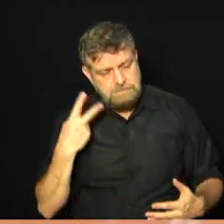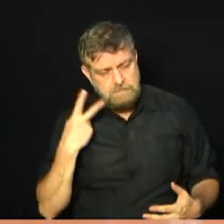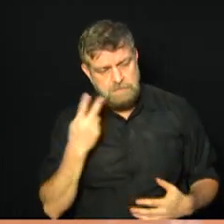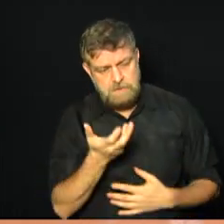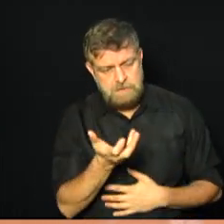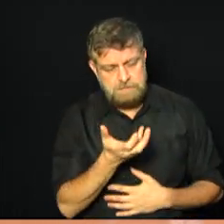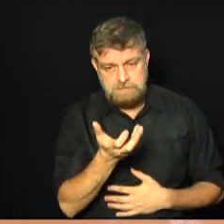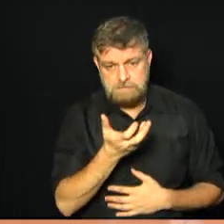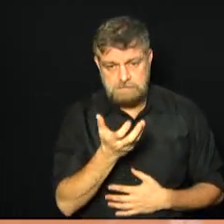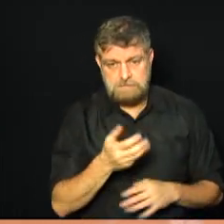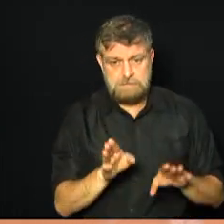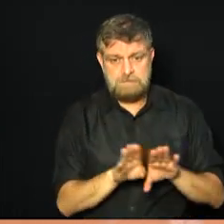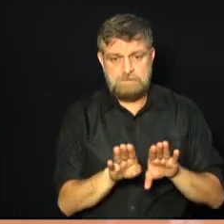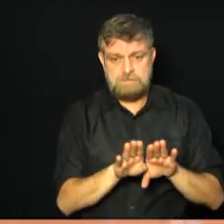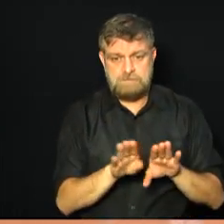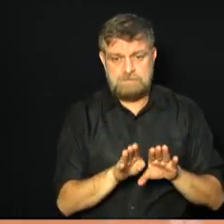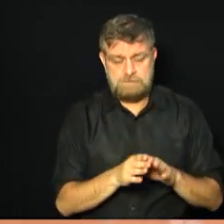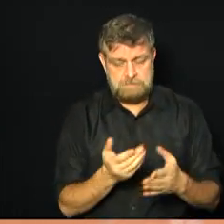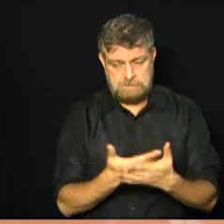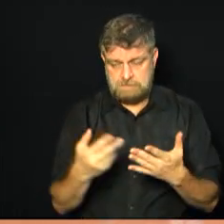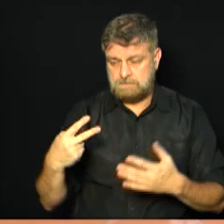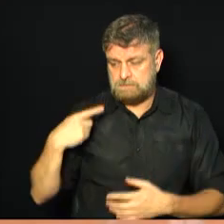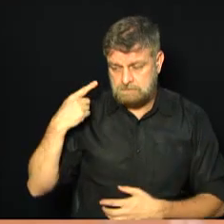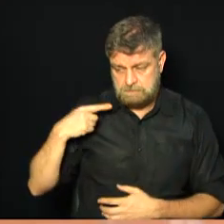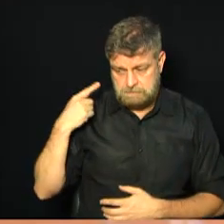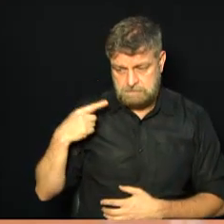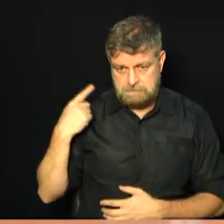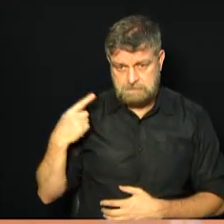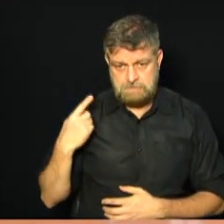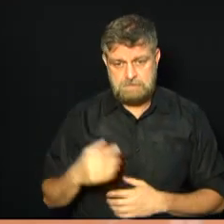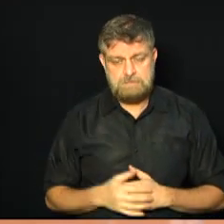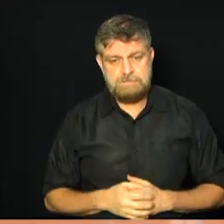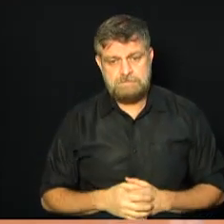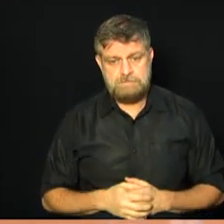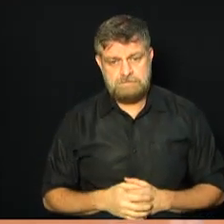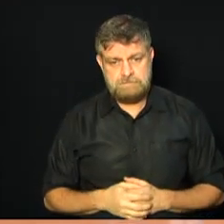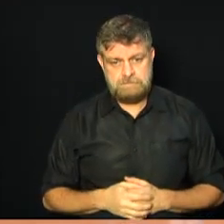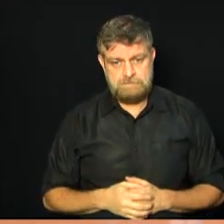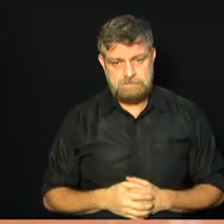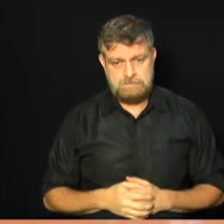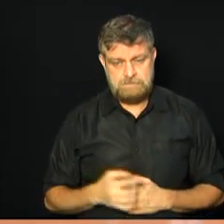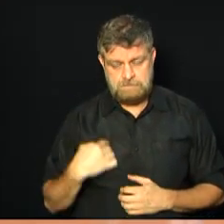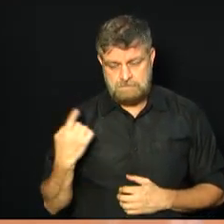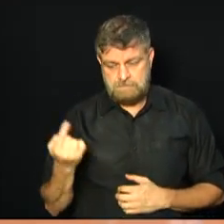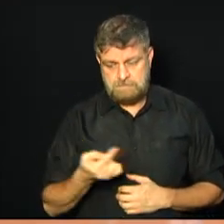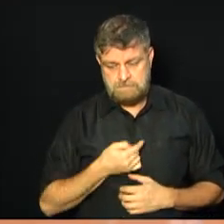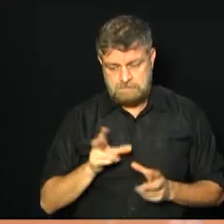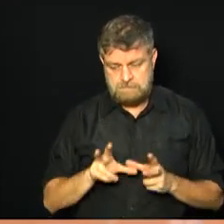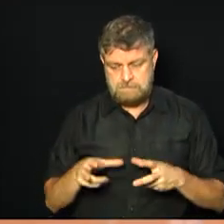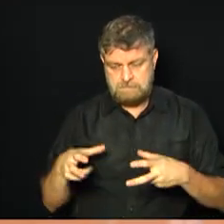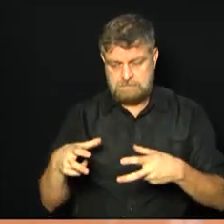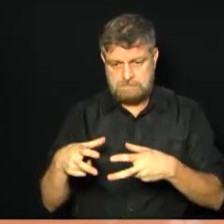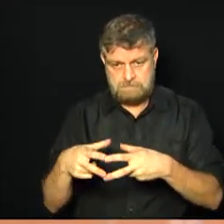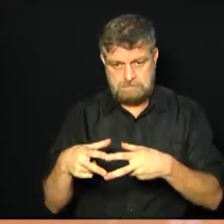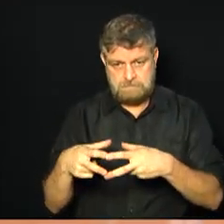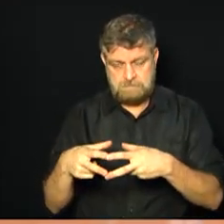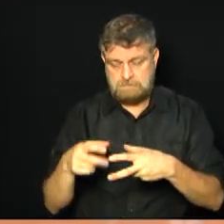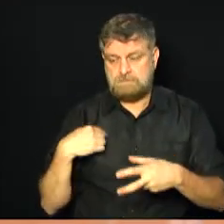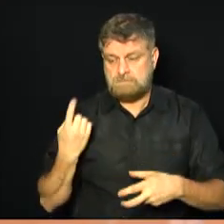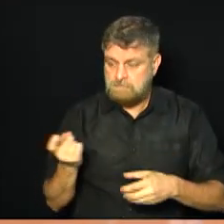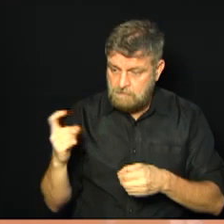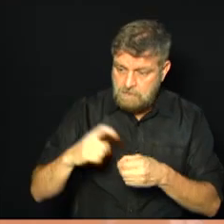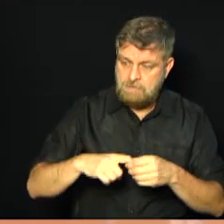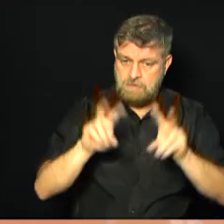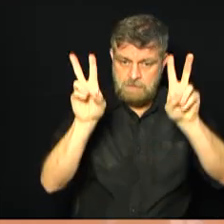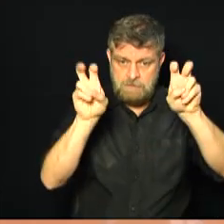aqui à disposição dos doutores a nossa comissão, para que a gente volte a falar desse